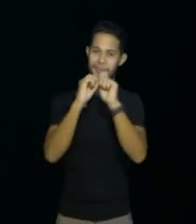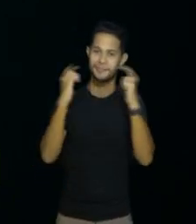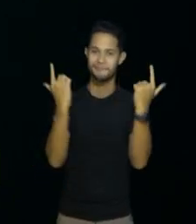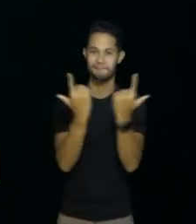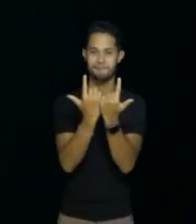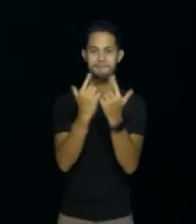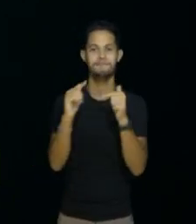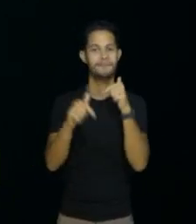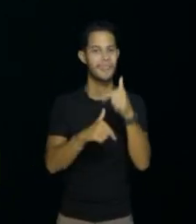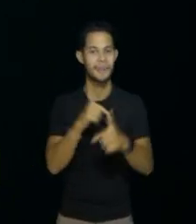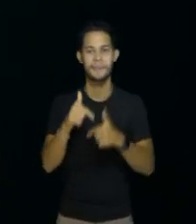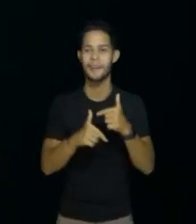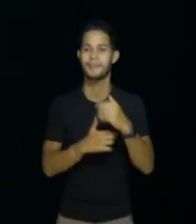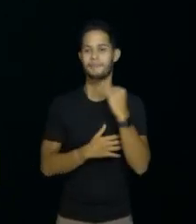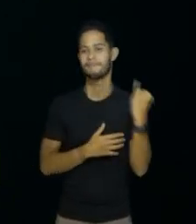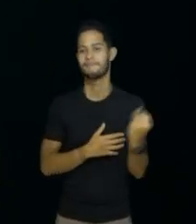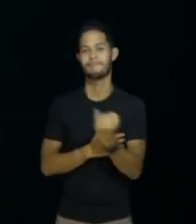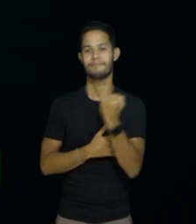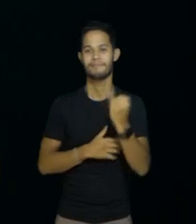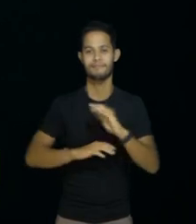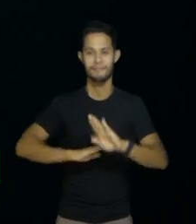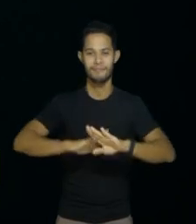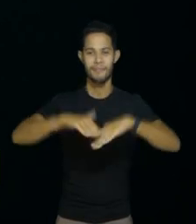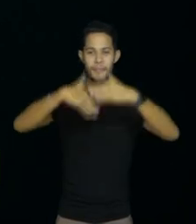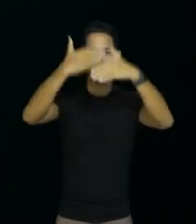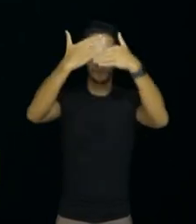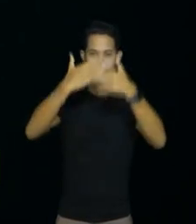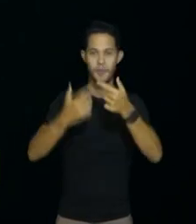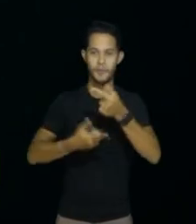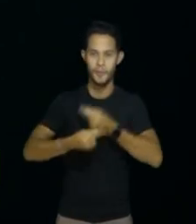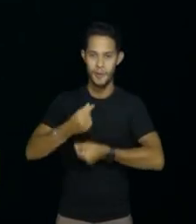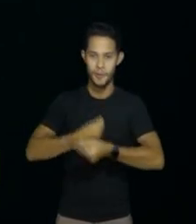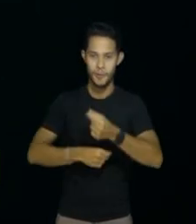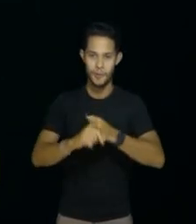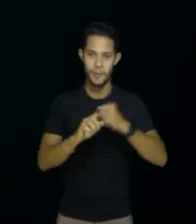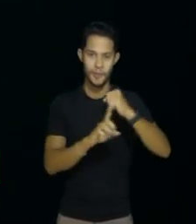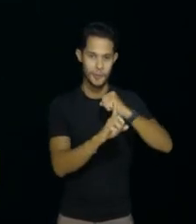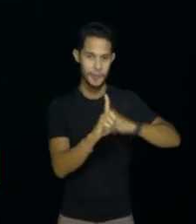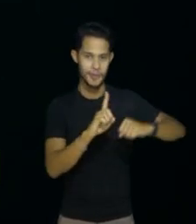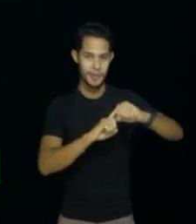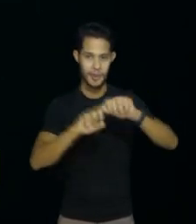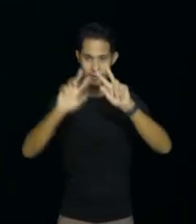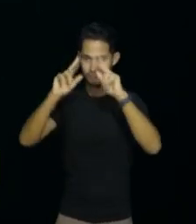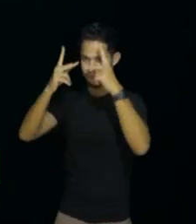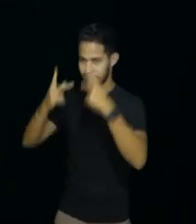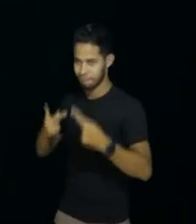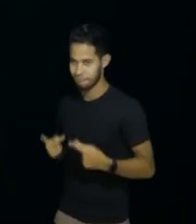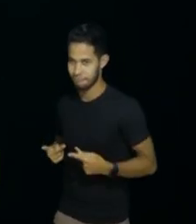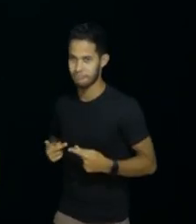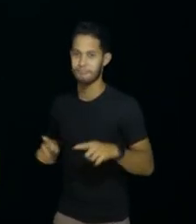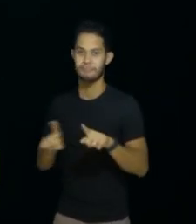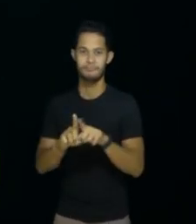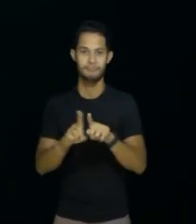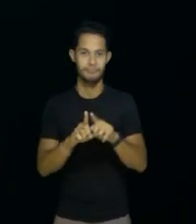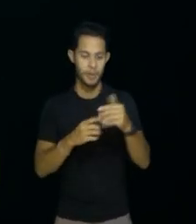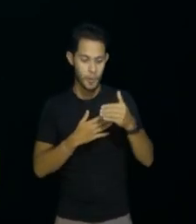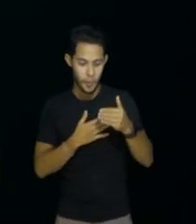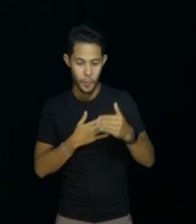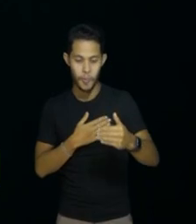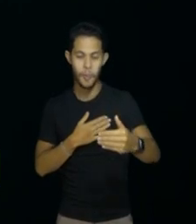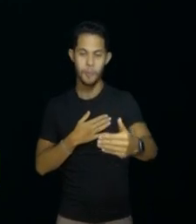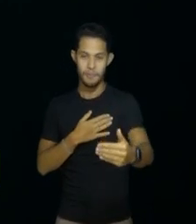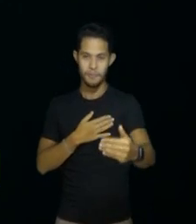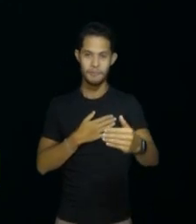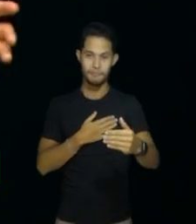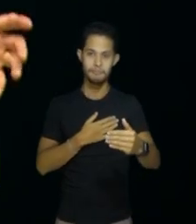trabalho importante para o desenvolvimento econômico, humano, social do nosso estado. É um privilégio enorme iniciarmos as sessões descentralizadas a